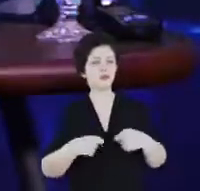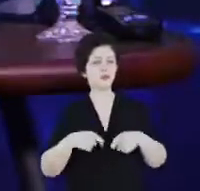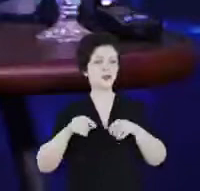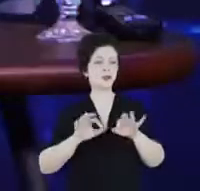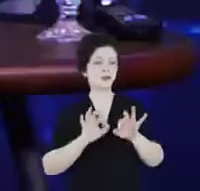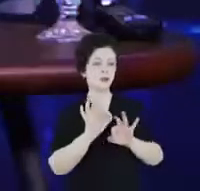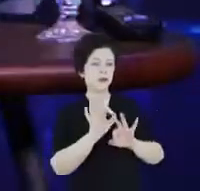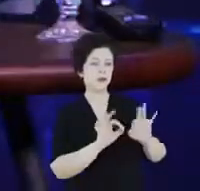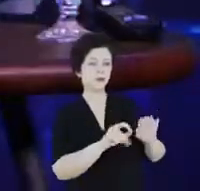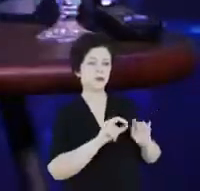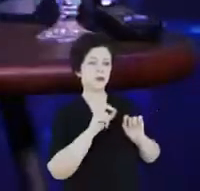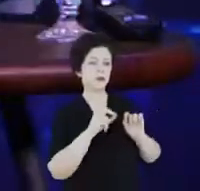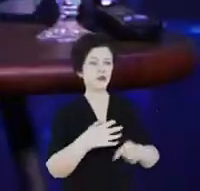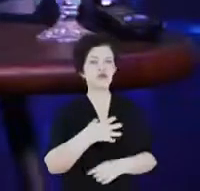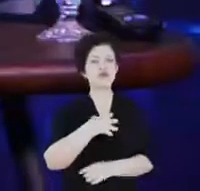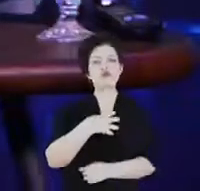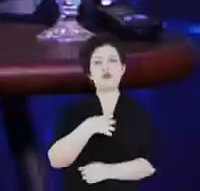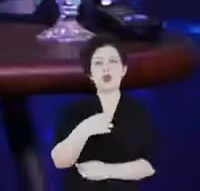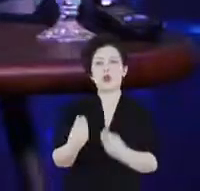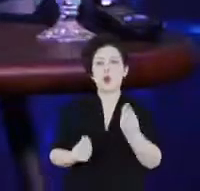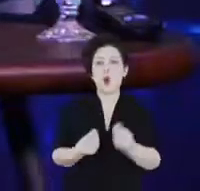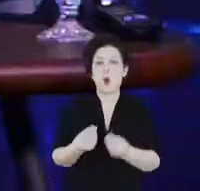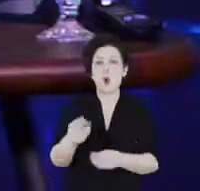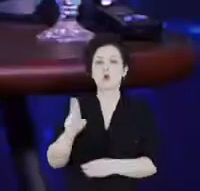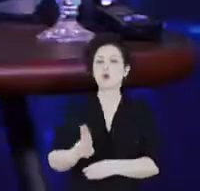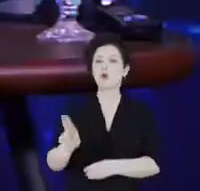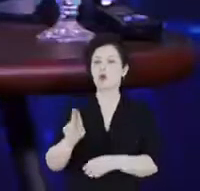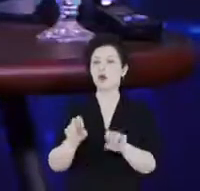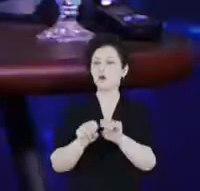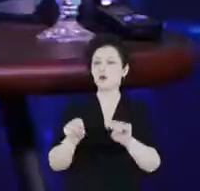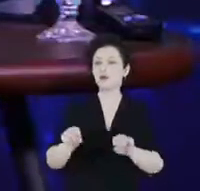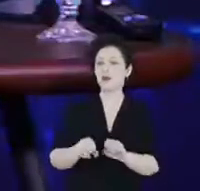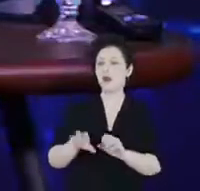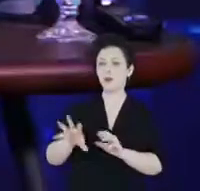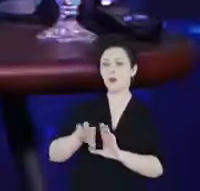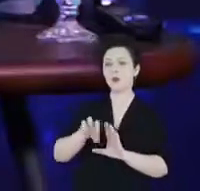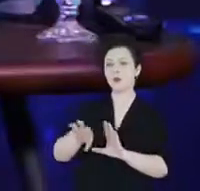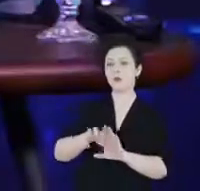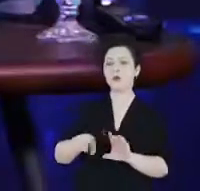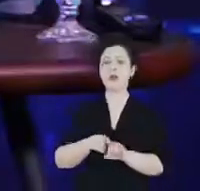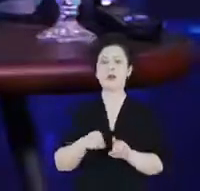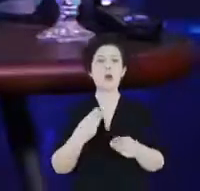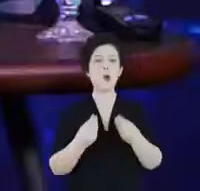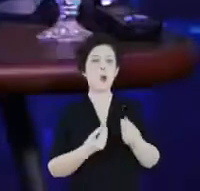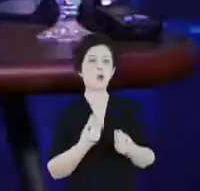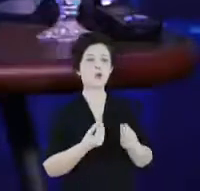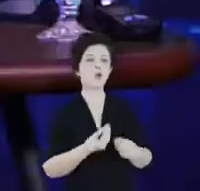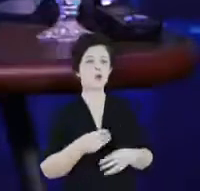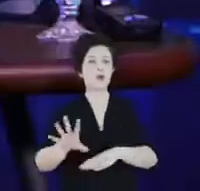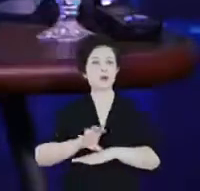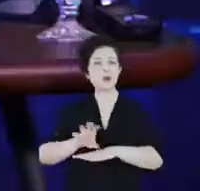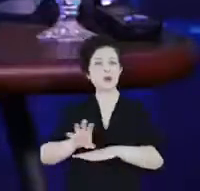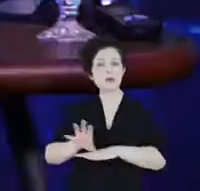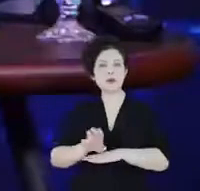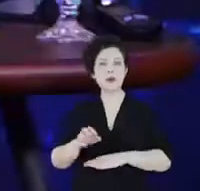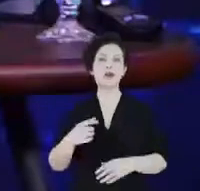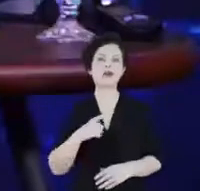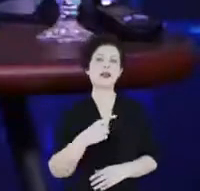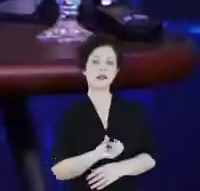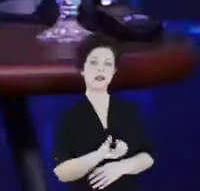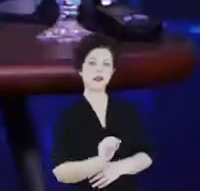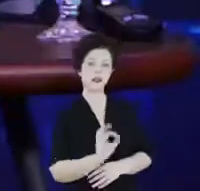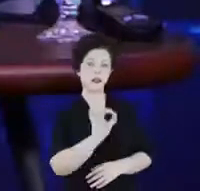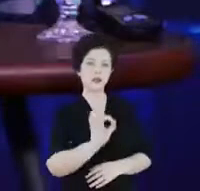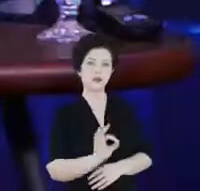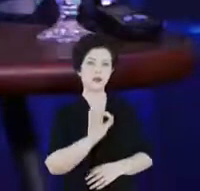a forma que operamos o sistema e que utilizamos as hidrelétricas. Nós temos 60% da nossa matriz